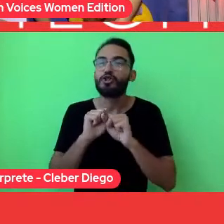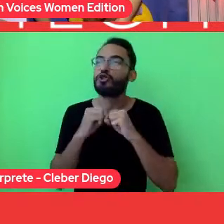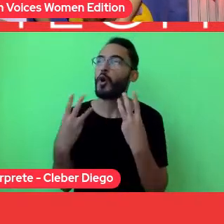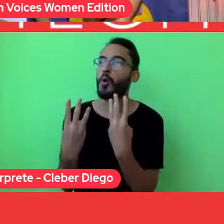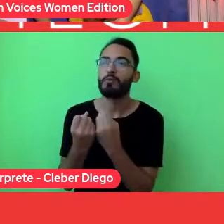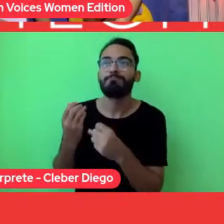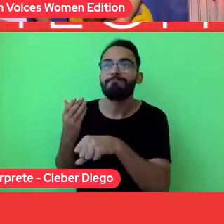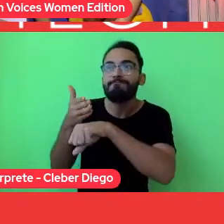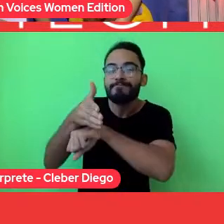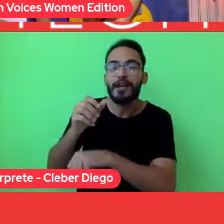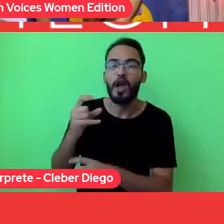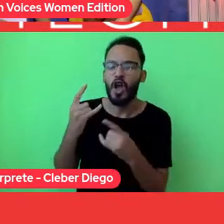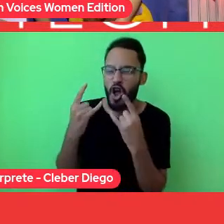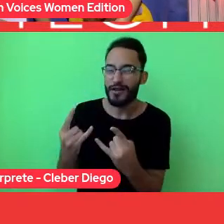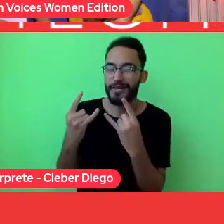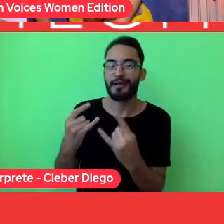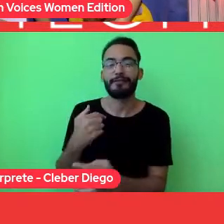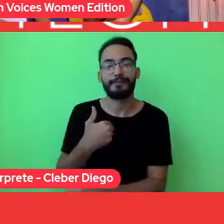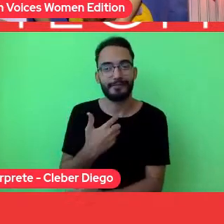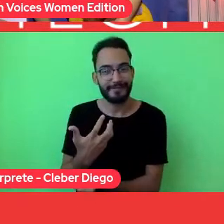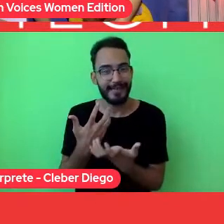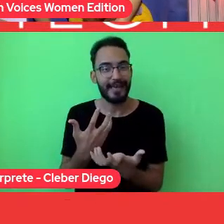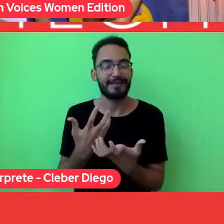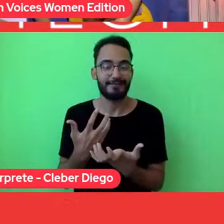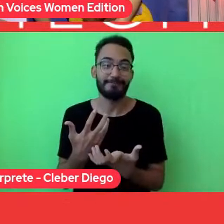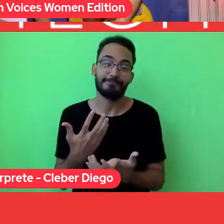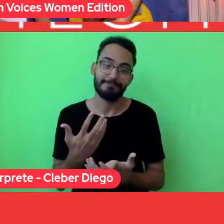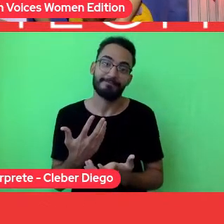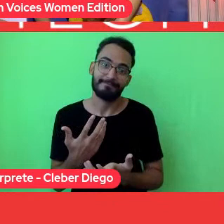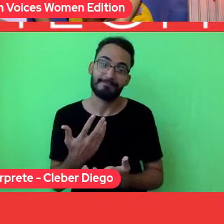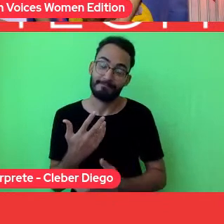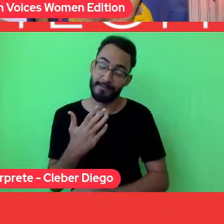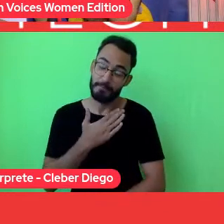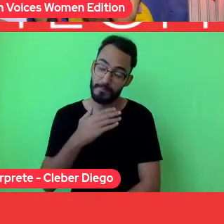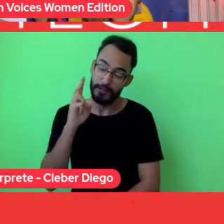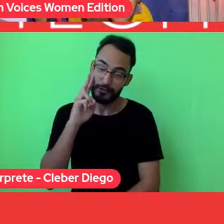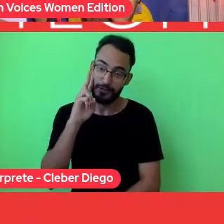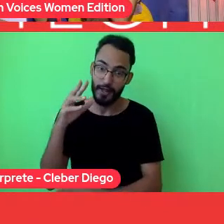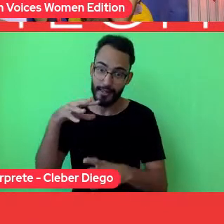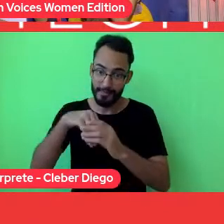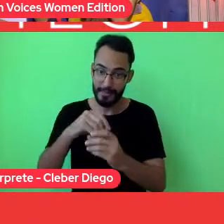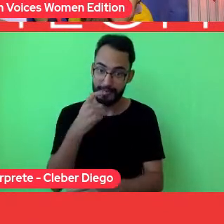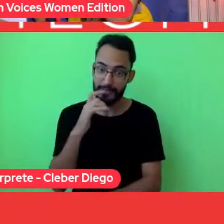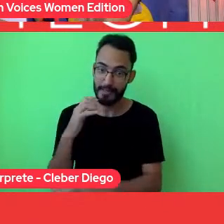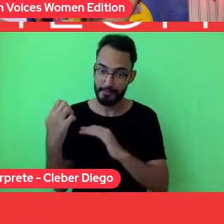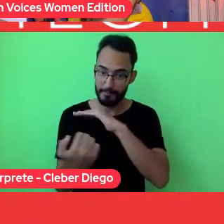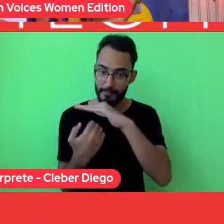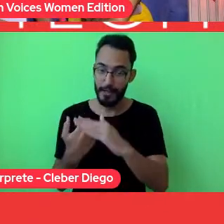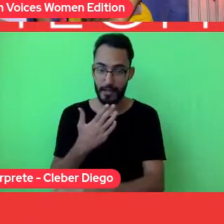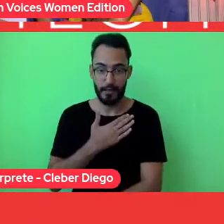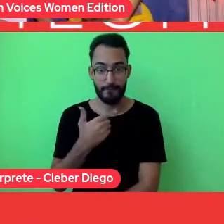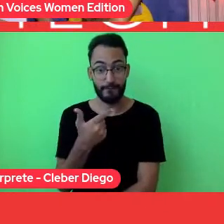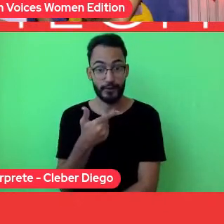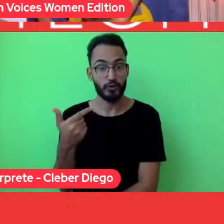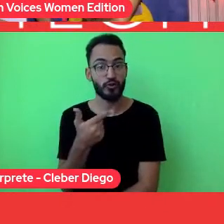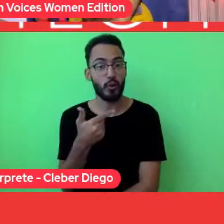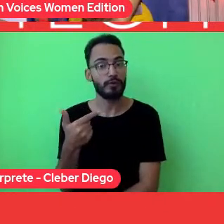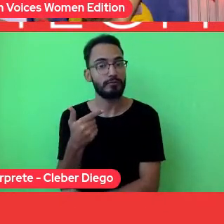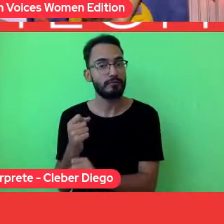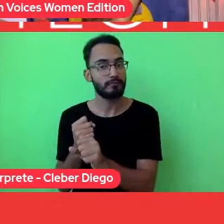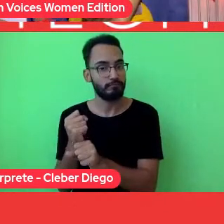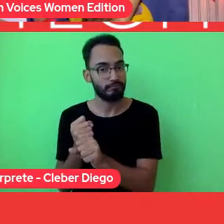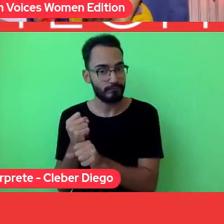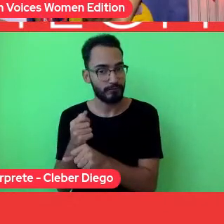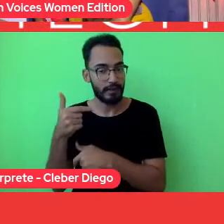minhas energias, enfim. E falando um pouquinho aqui da minha história na CIT, eu tenho 22 anos, né? Estou aqui, trabalho na CIT